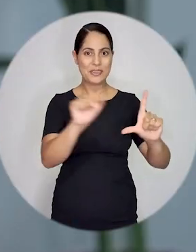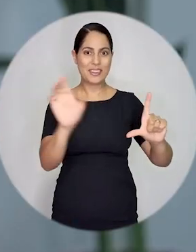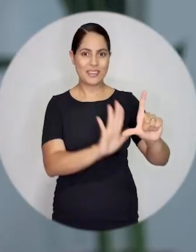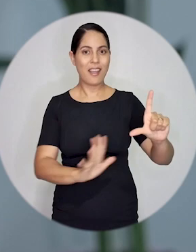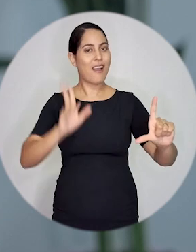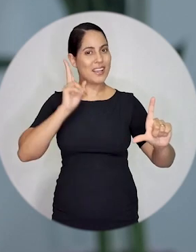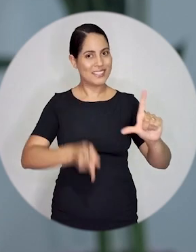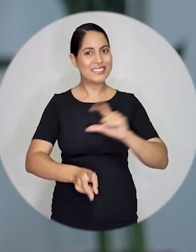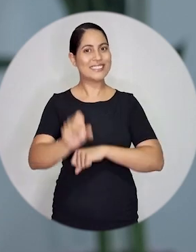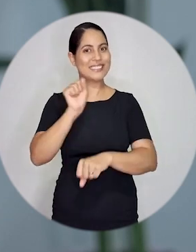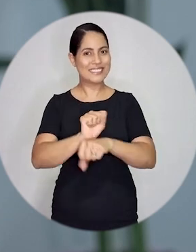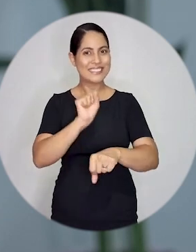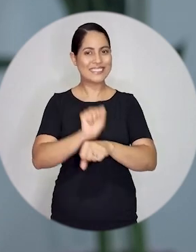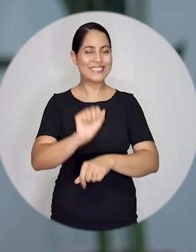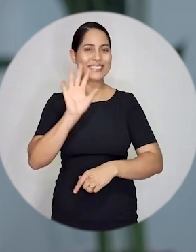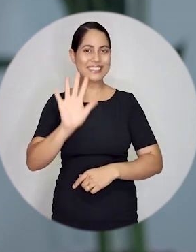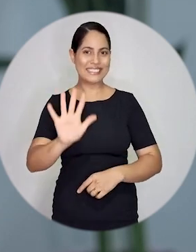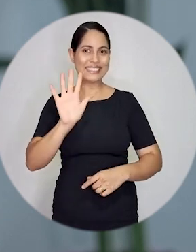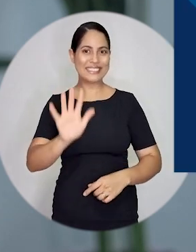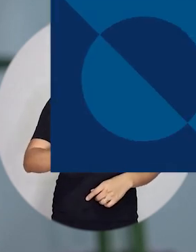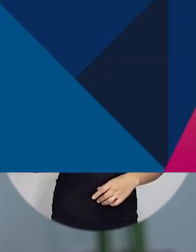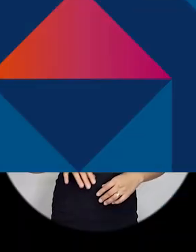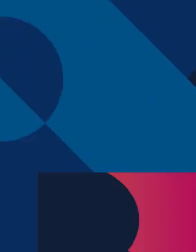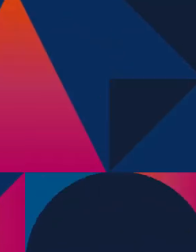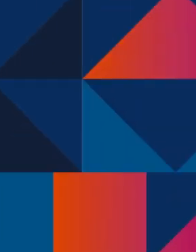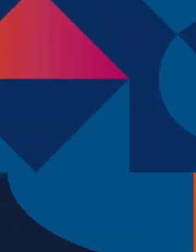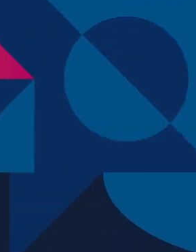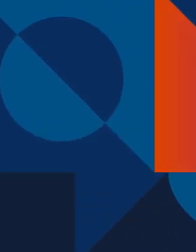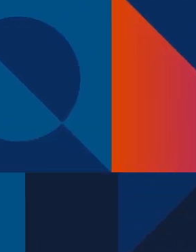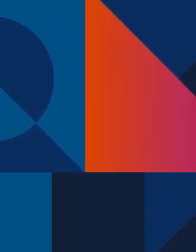na sequência com mais OAB Nacional. Não saia daí.